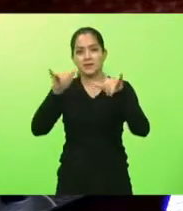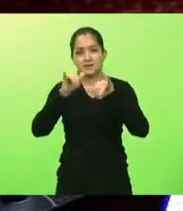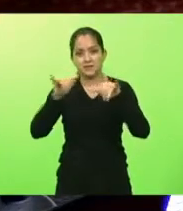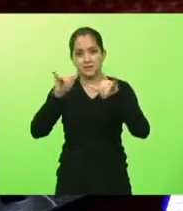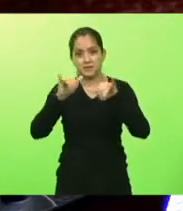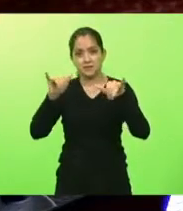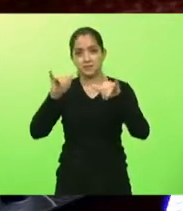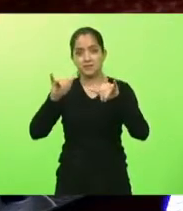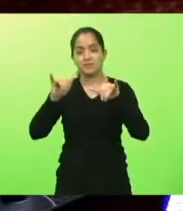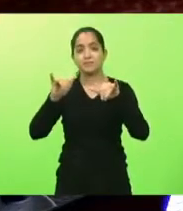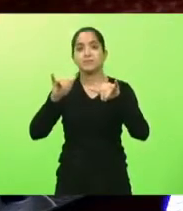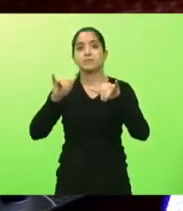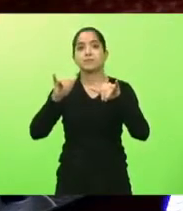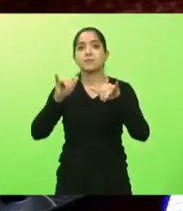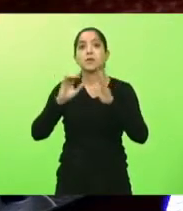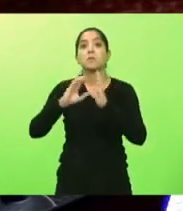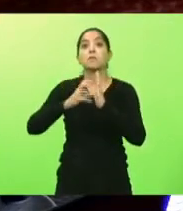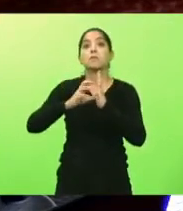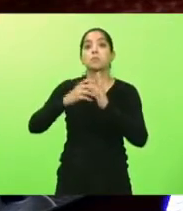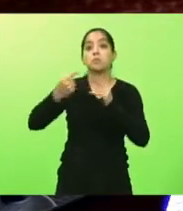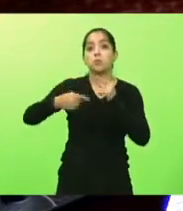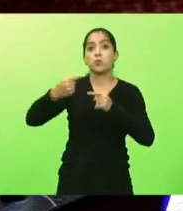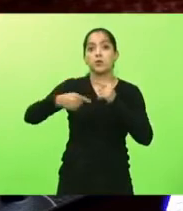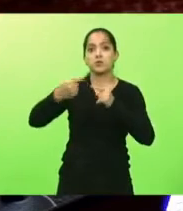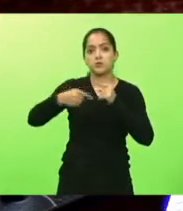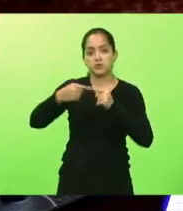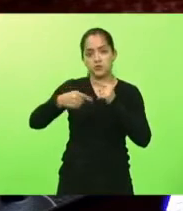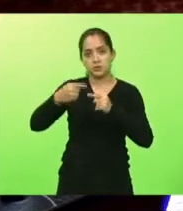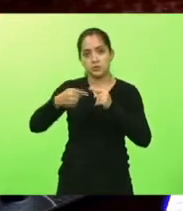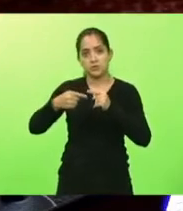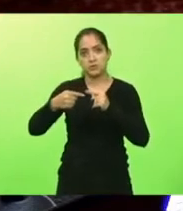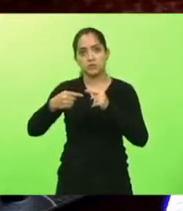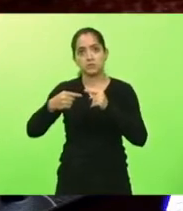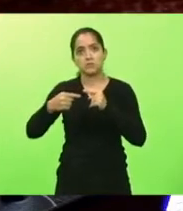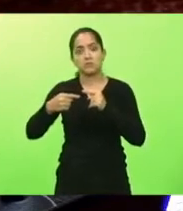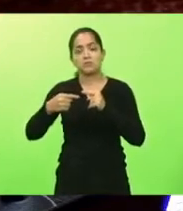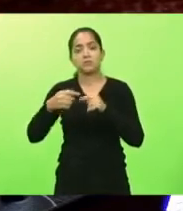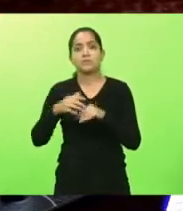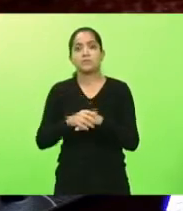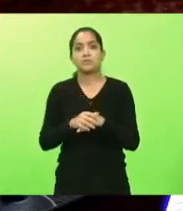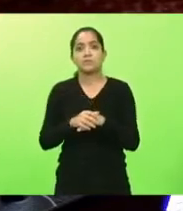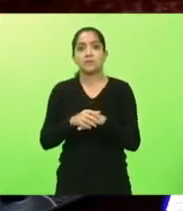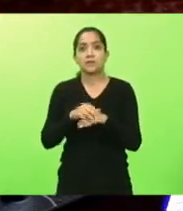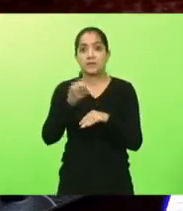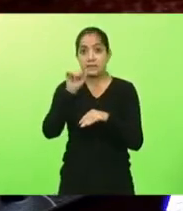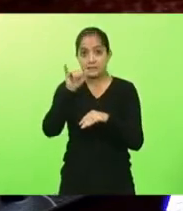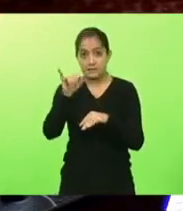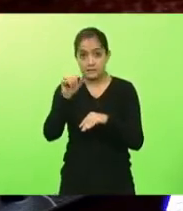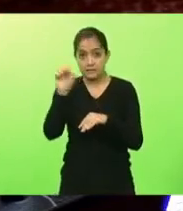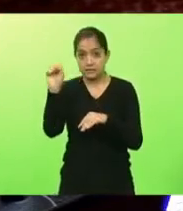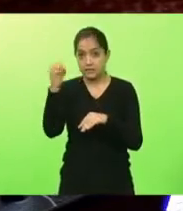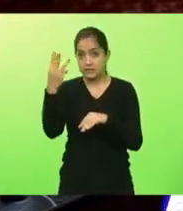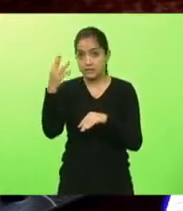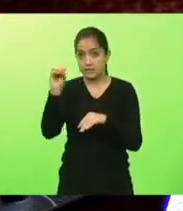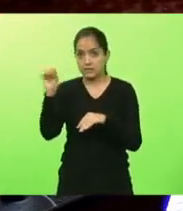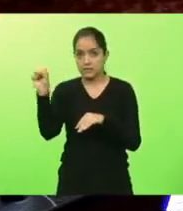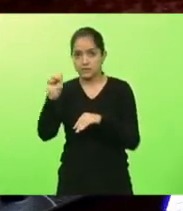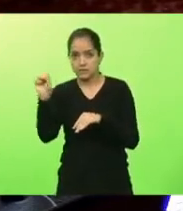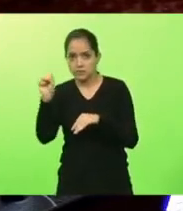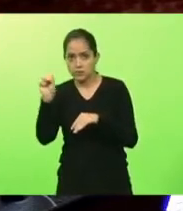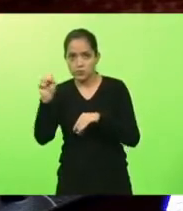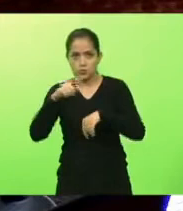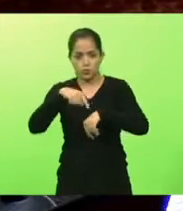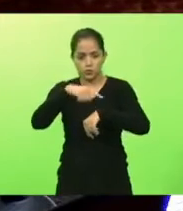Isso iria atingir o coração do vírus mesmo, né? Se daqui para frente nós tivéssemos 30 segundos de horário político durante